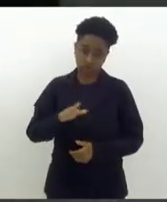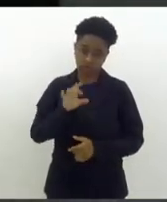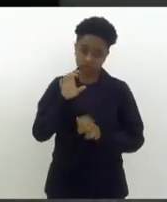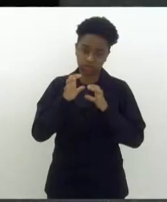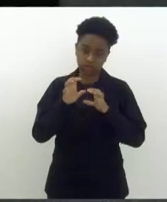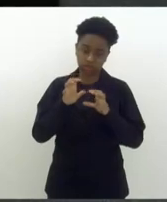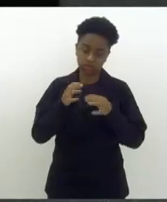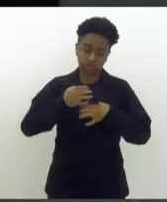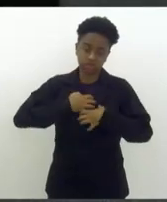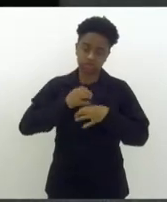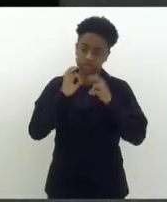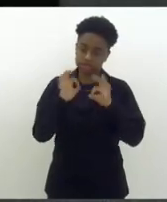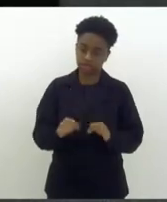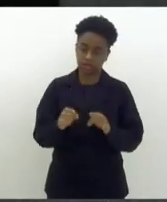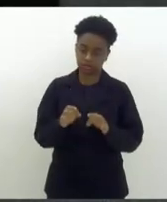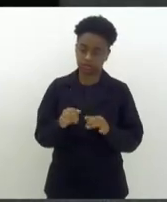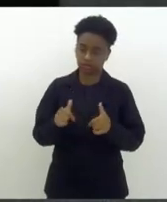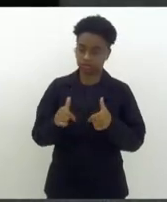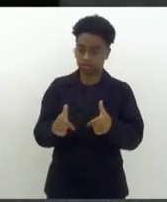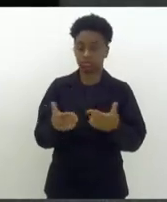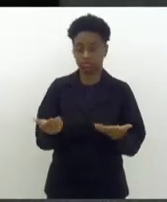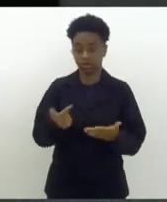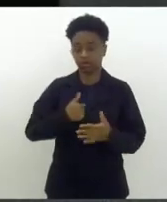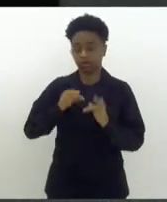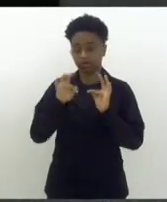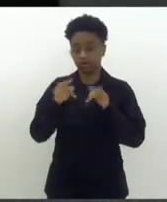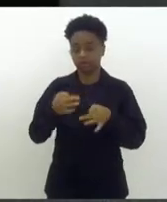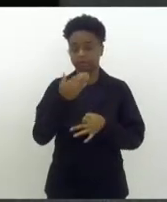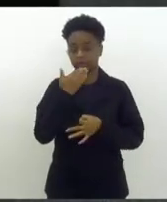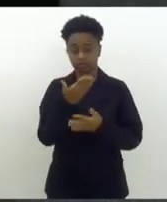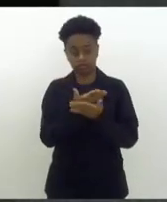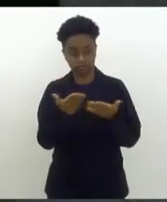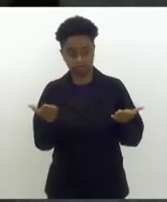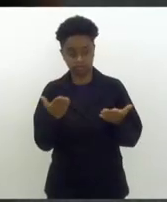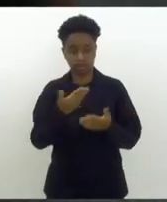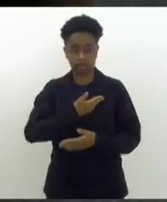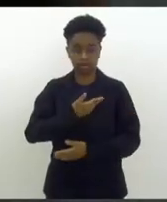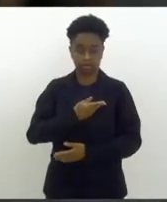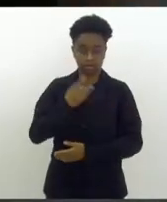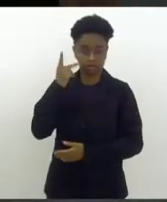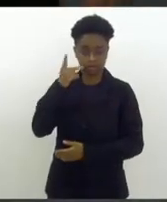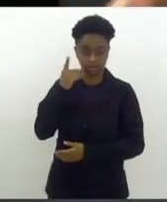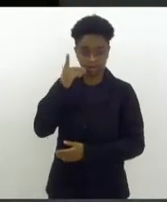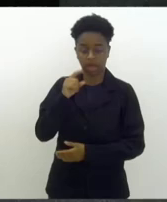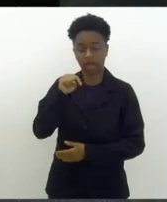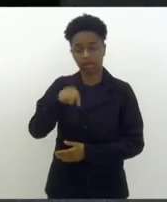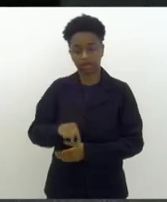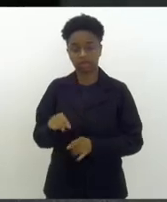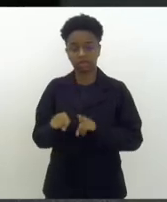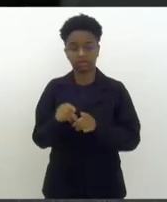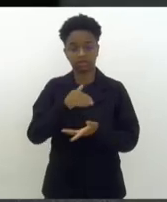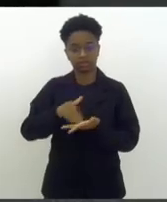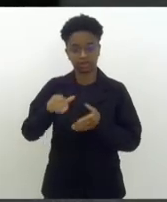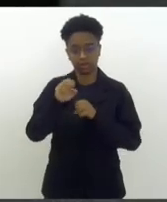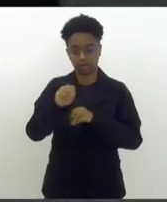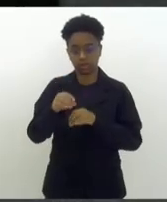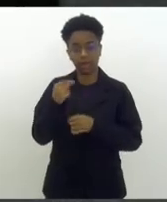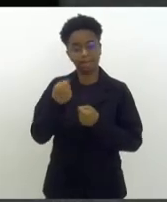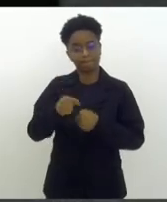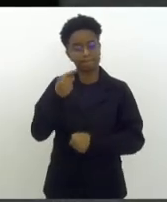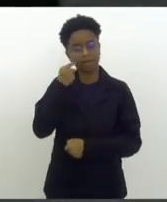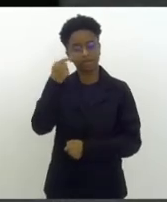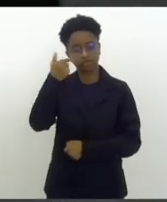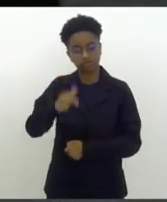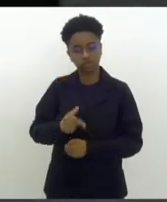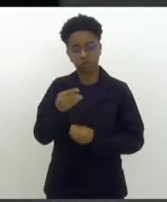abordagem eu finalizo fazendo um apelo aos colegas parlamentares dessa casa e a Seduc que repensem